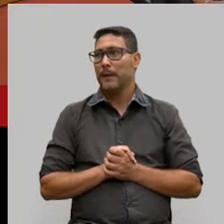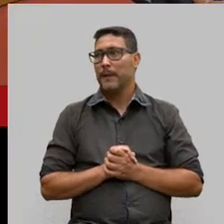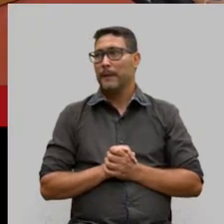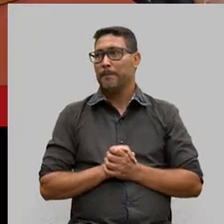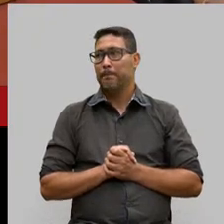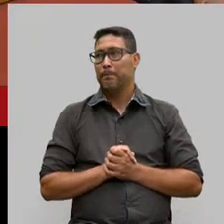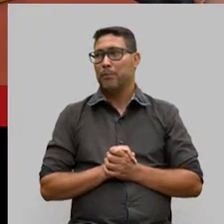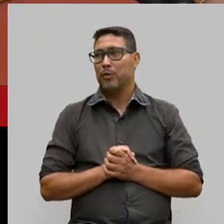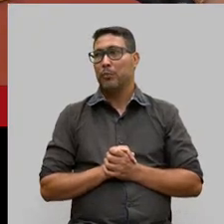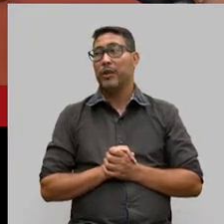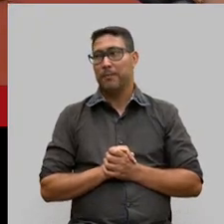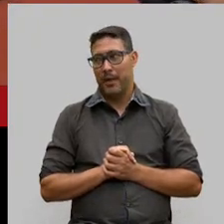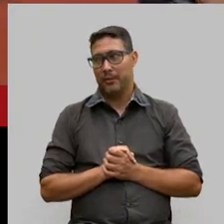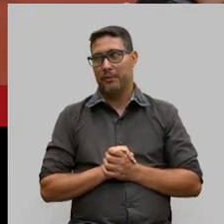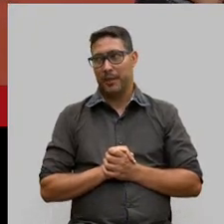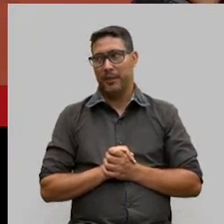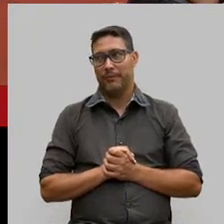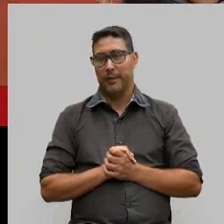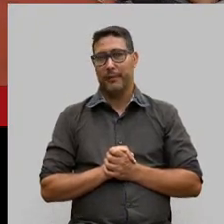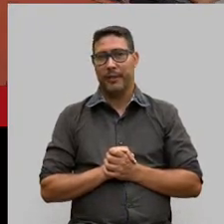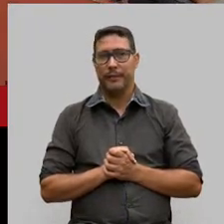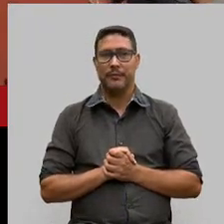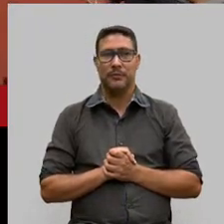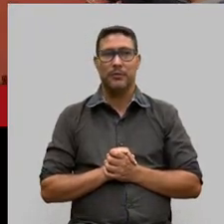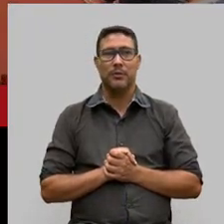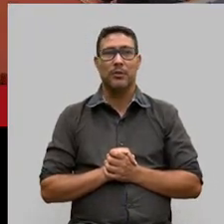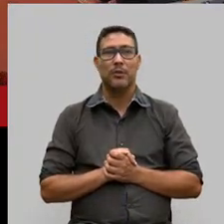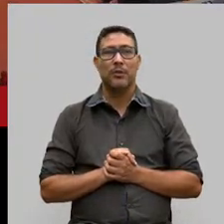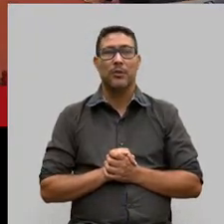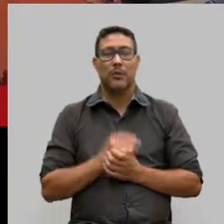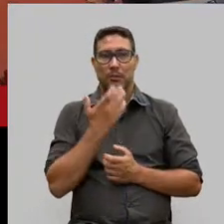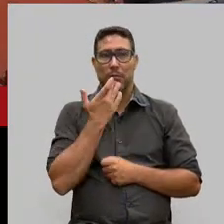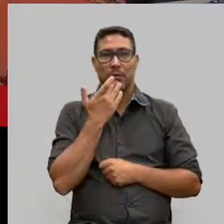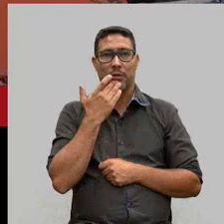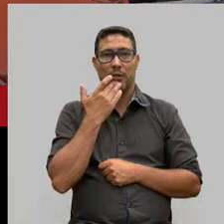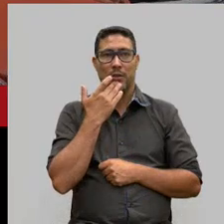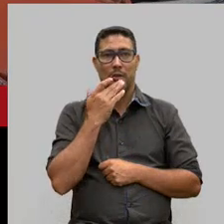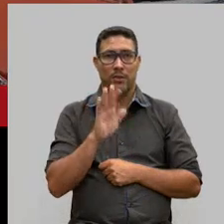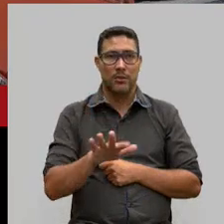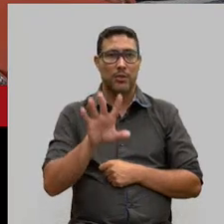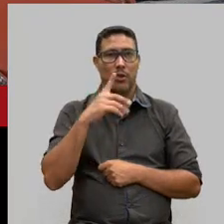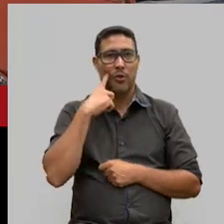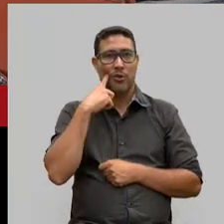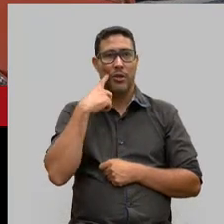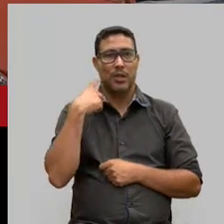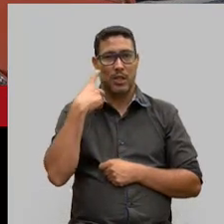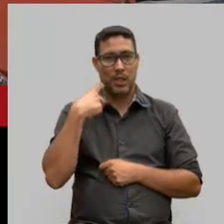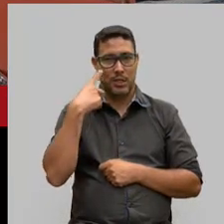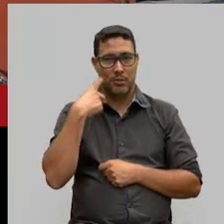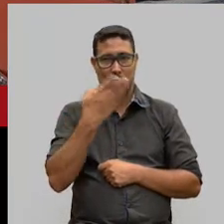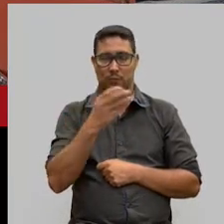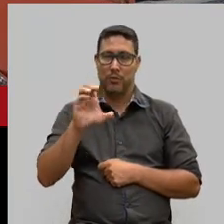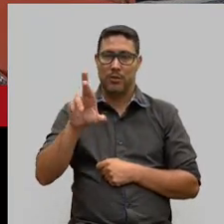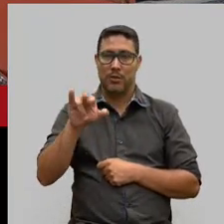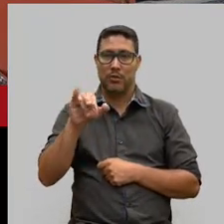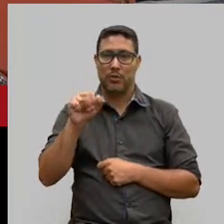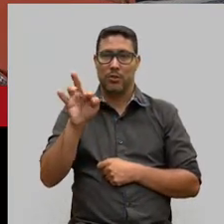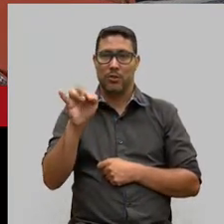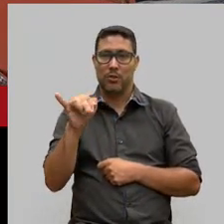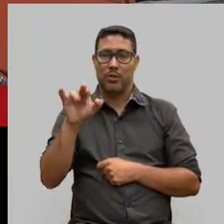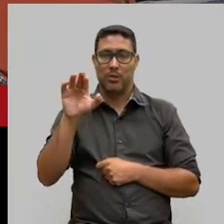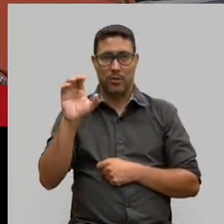Bom dia a todos eh Excelentíssimo Senhor deputado Cristiano Silveira Preside